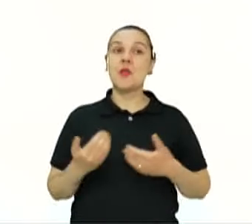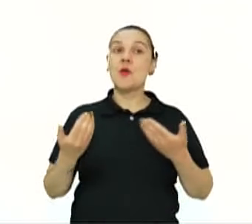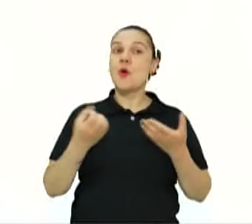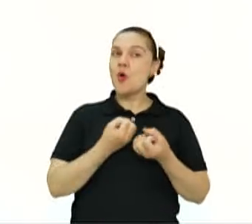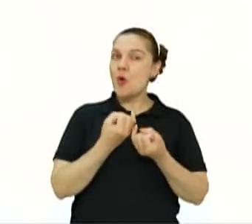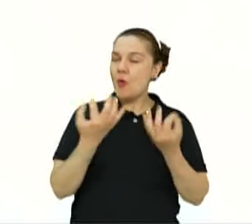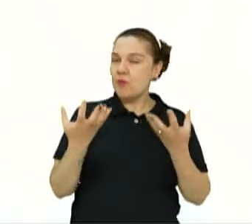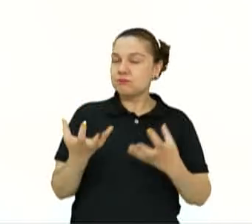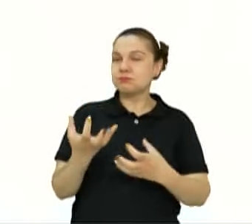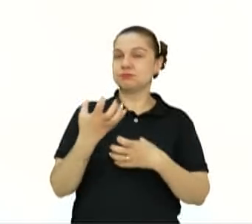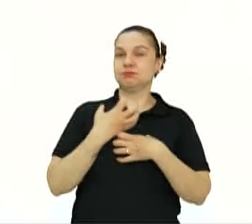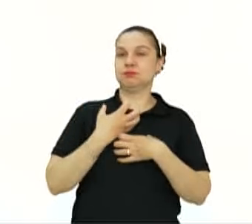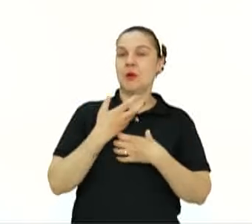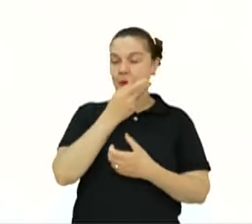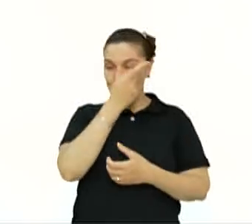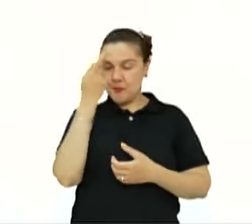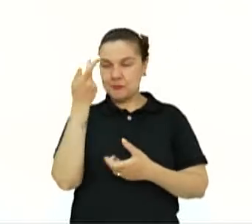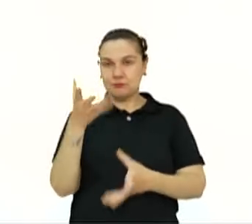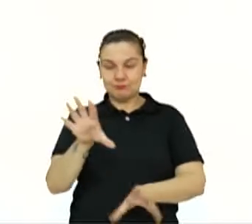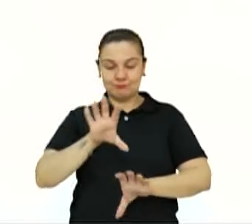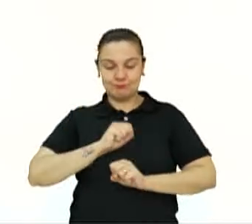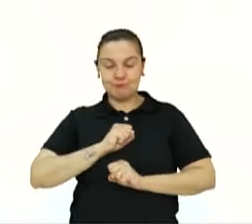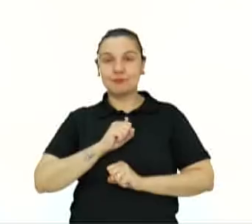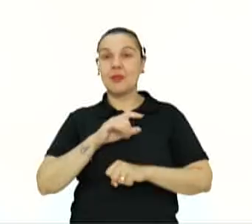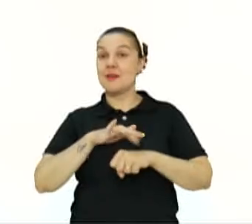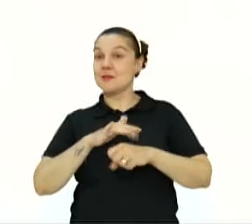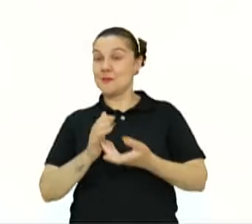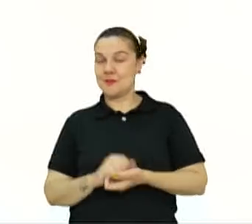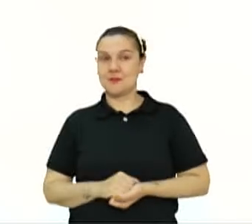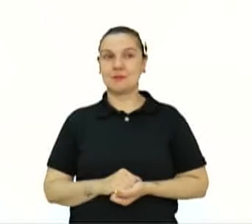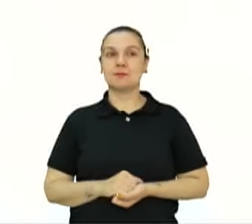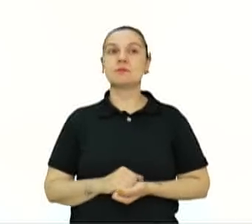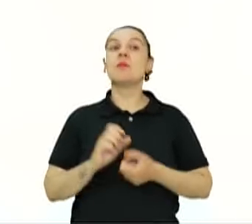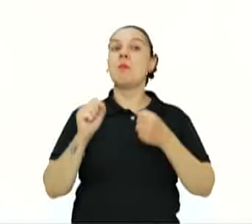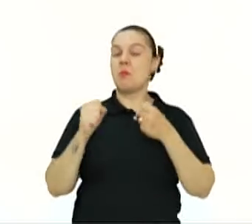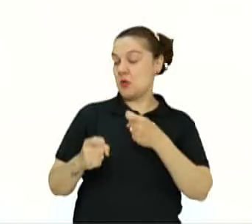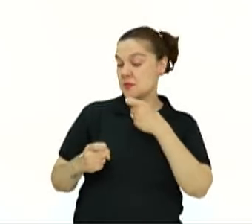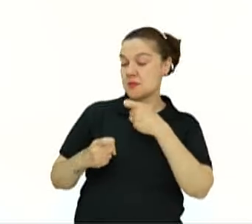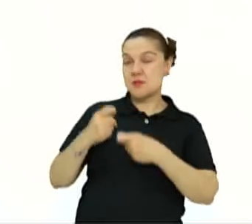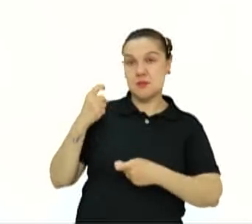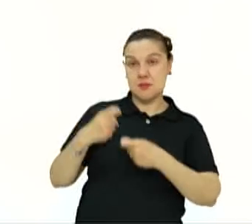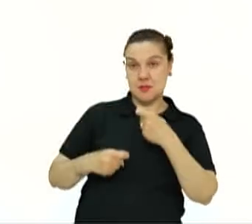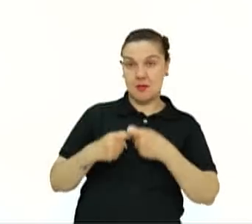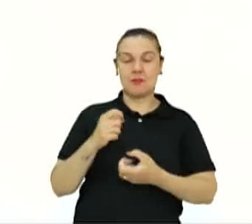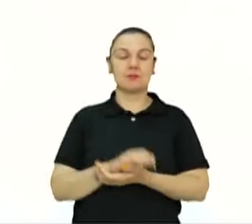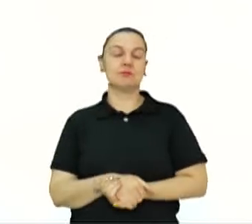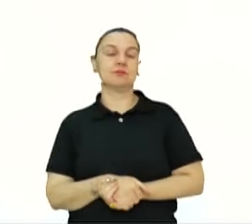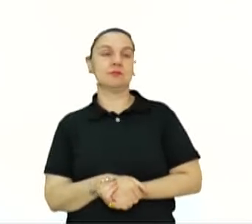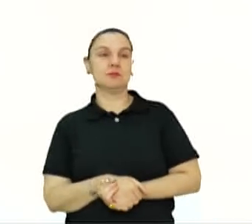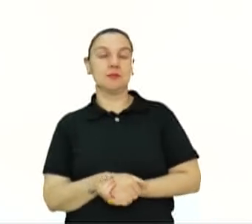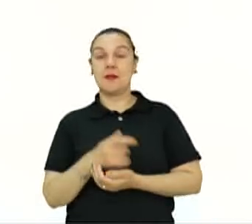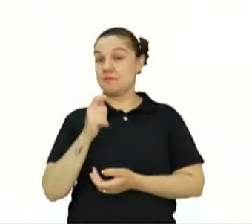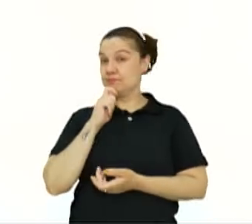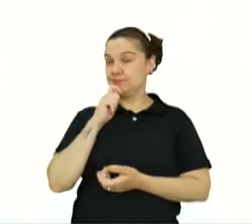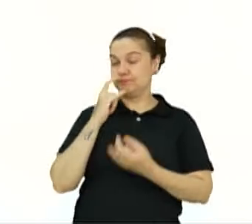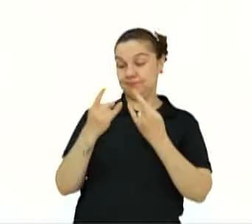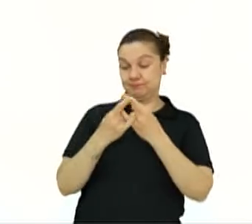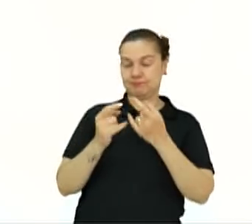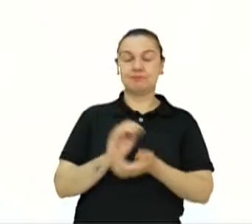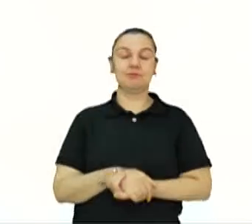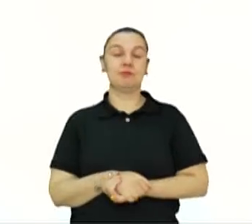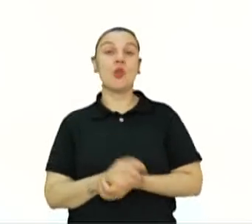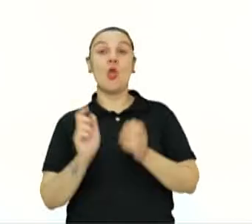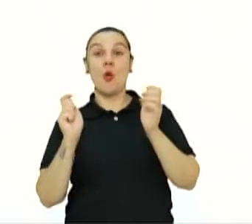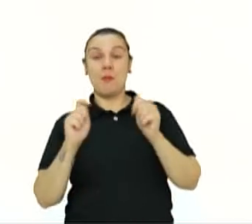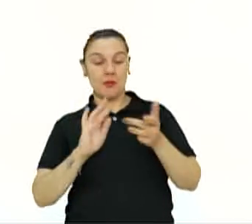Quais são as formas, né, de uma pessoa adquirir esse vírus? Pode ser, então, pelo contato sexual, sem a camisinha. Pode